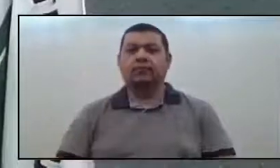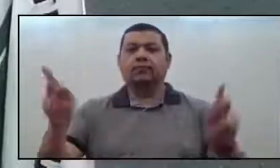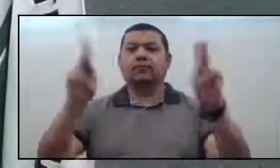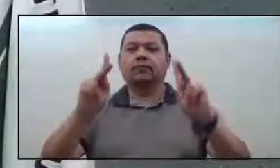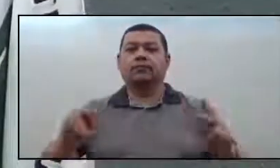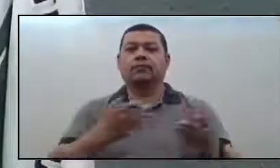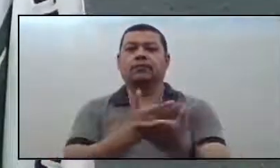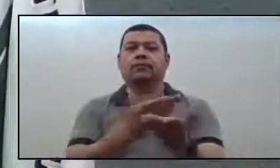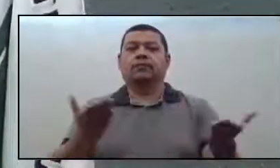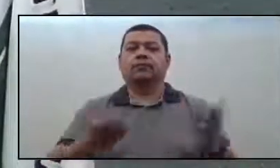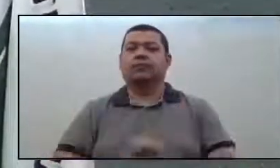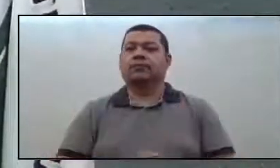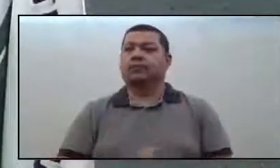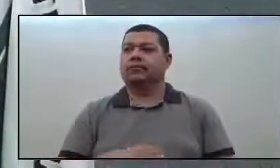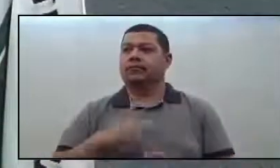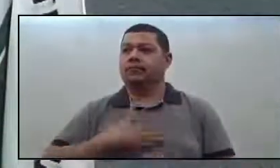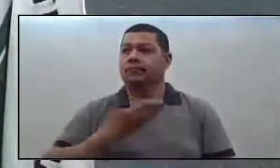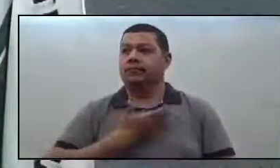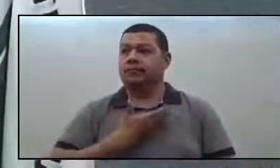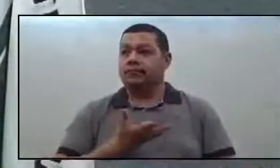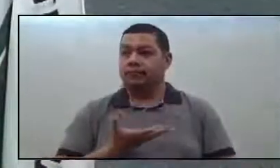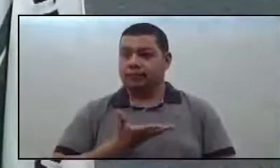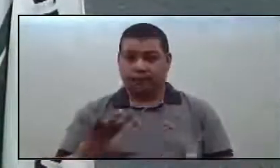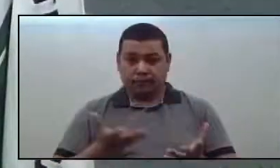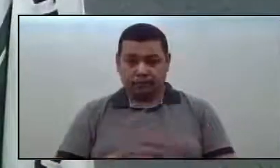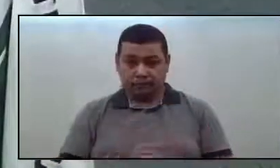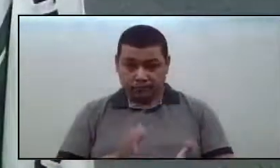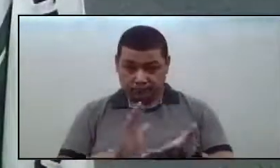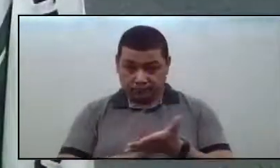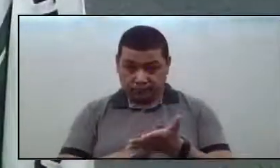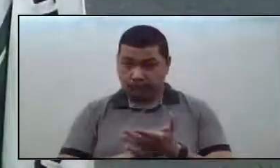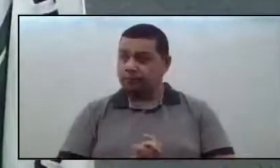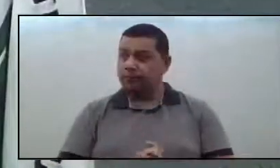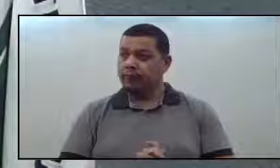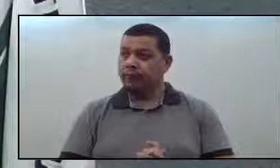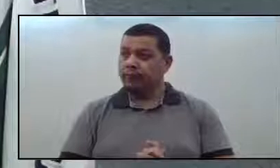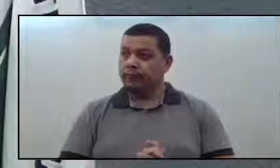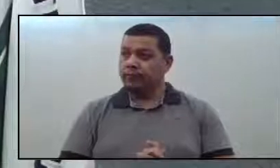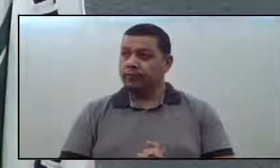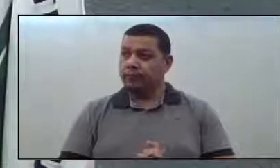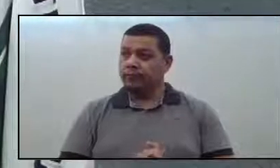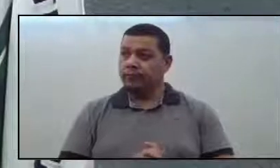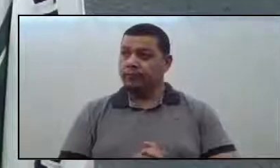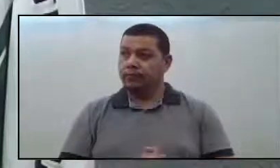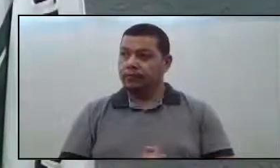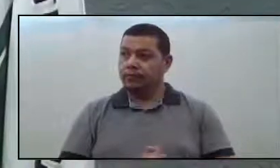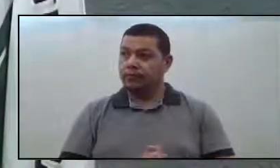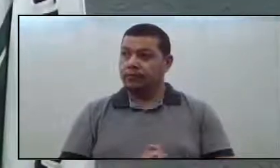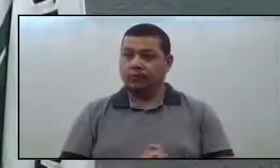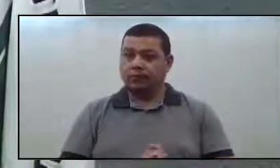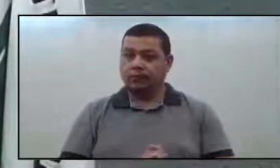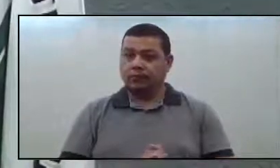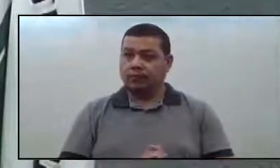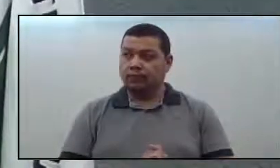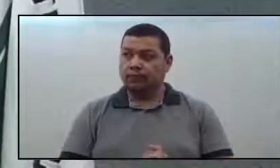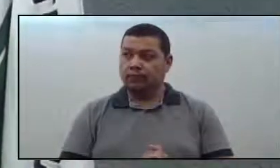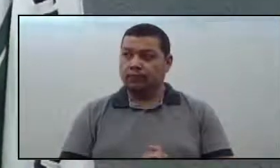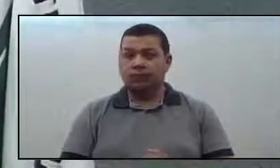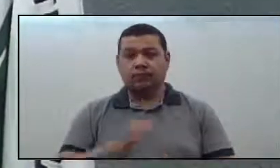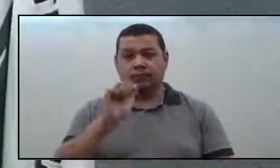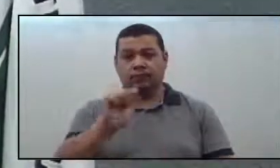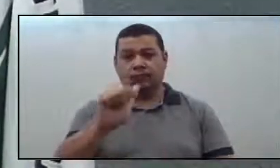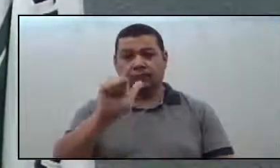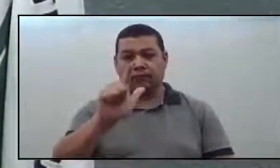todos. Meus amigos, eu quero aqui parabenizar o Almir